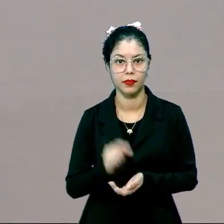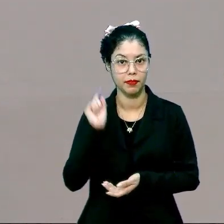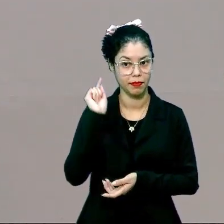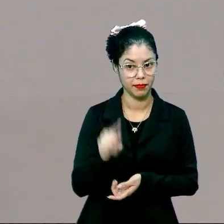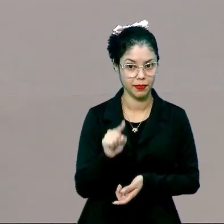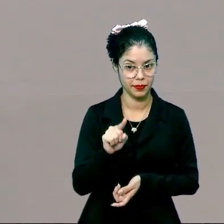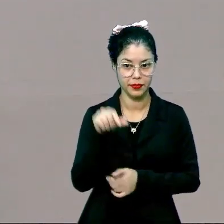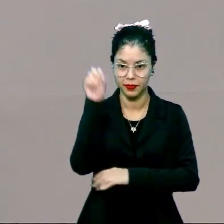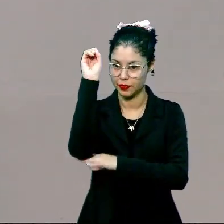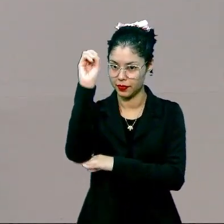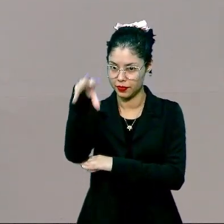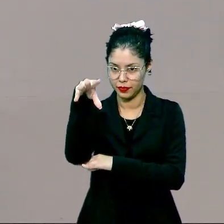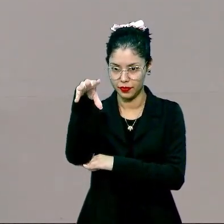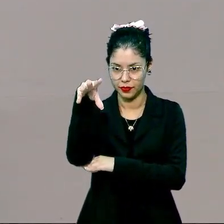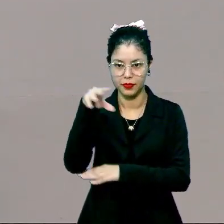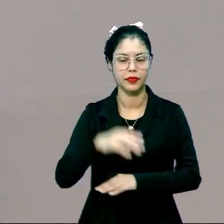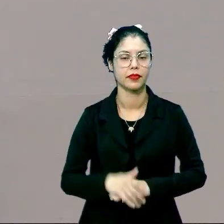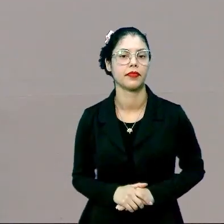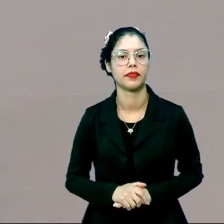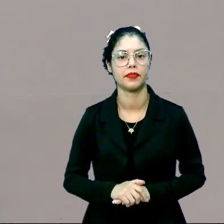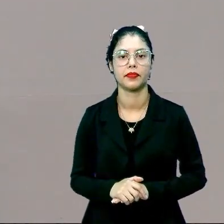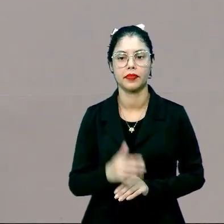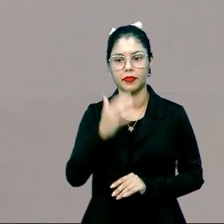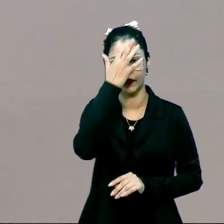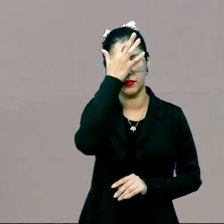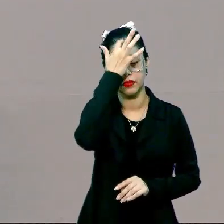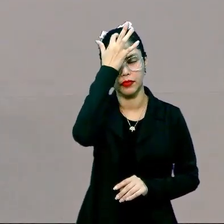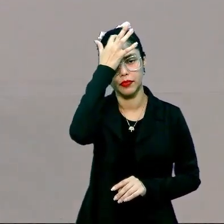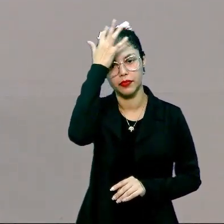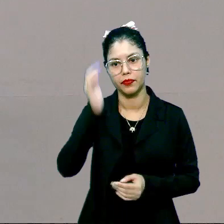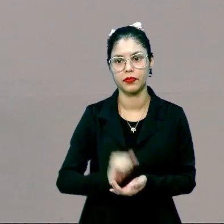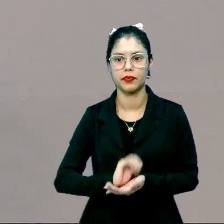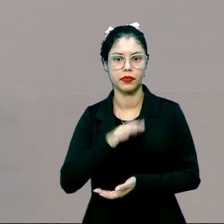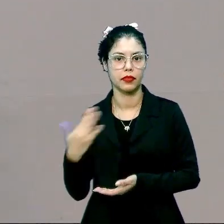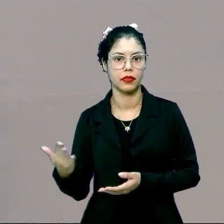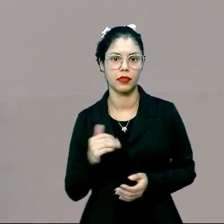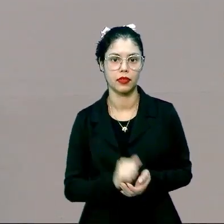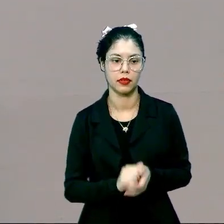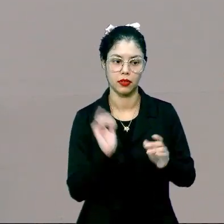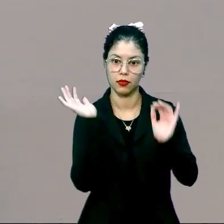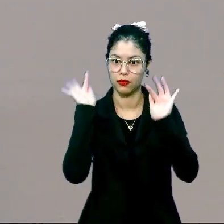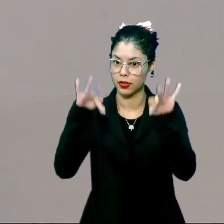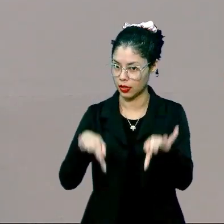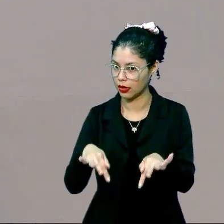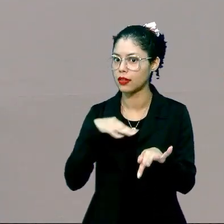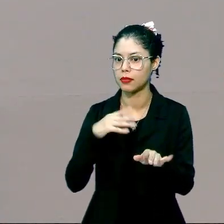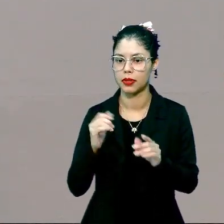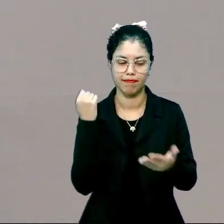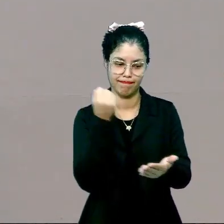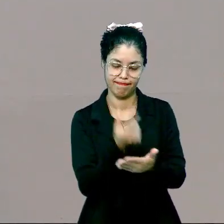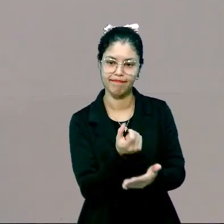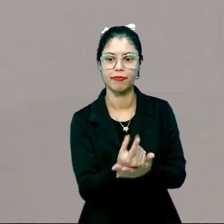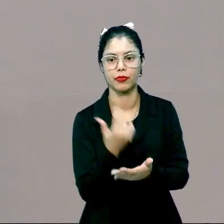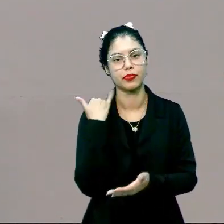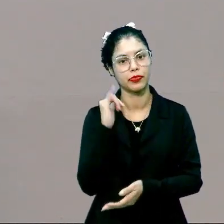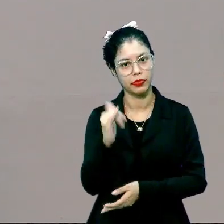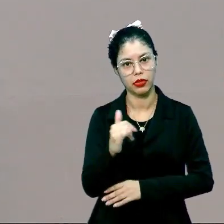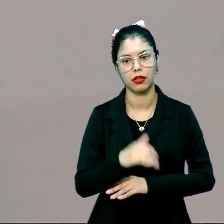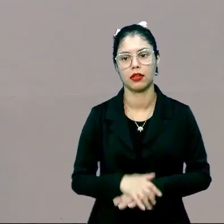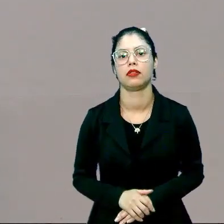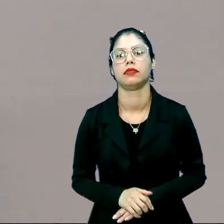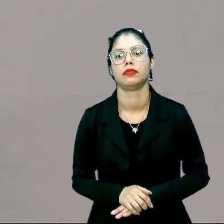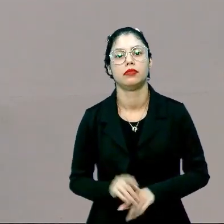né? Quando a gente liga a nossa energia da nossa casa. Ou quando chega o talão, no final do mês, quando a gente quer pagar a nossa